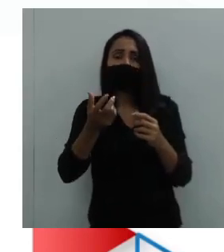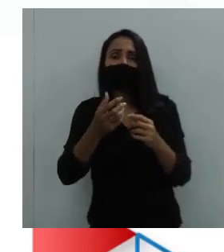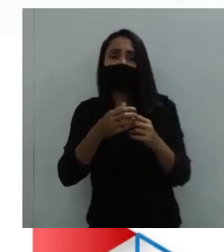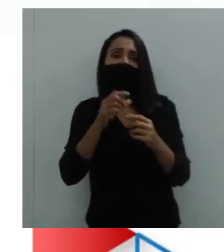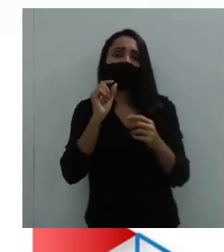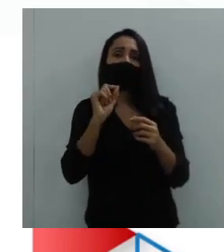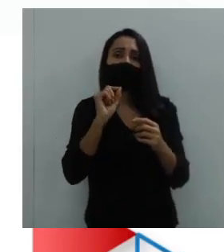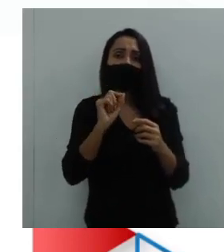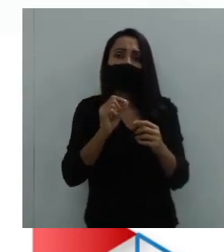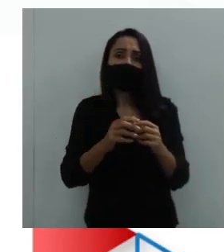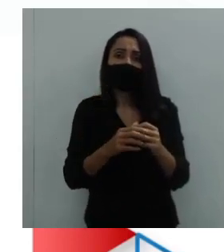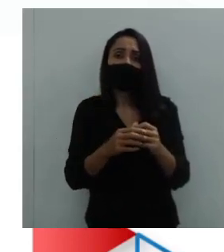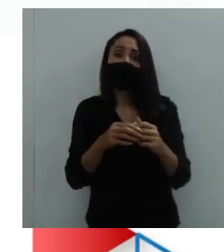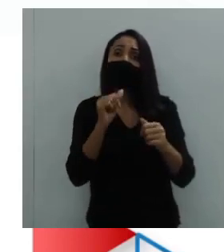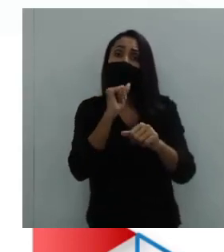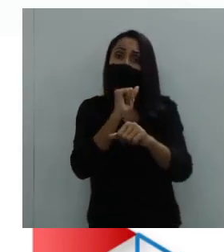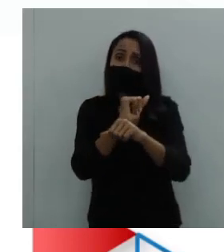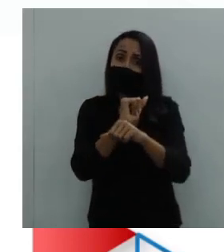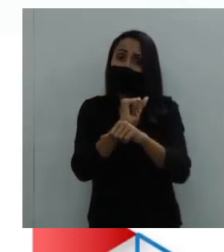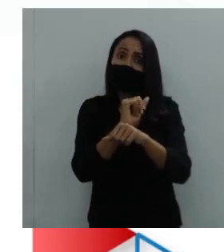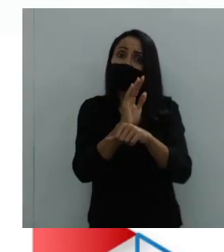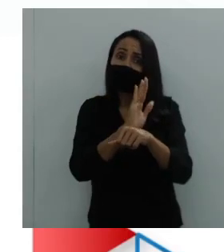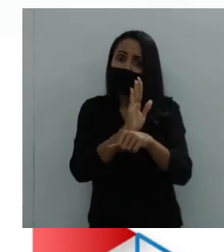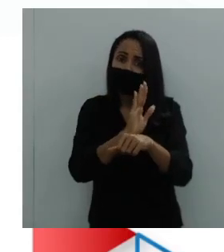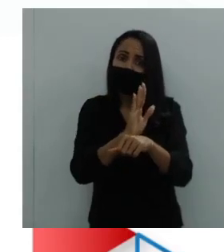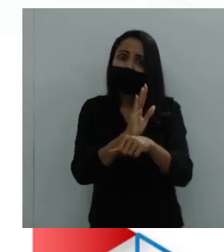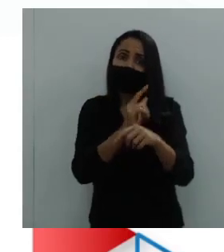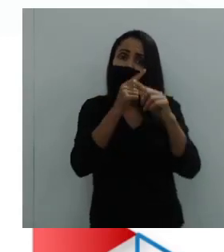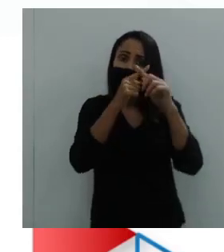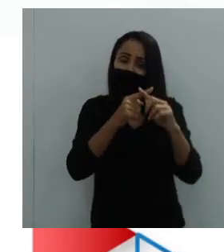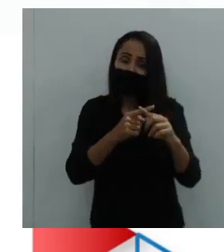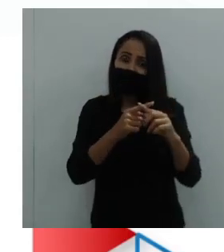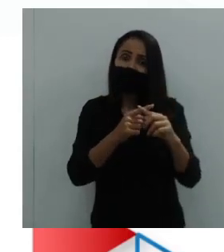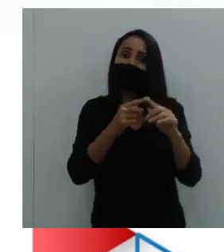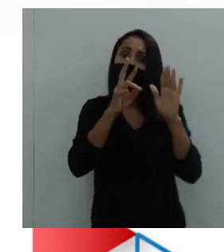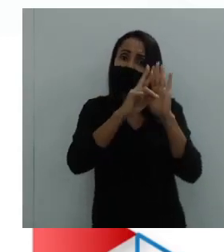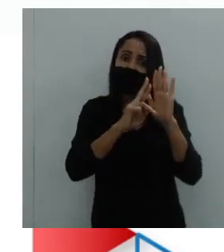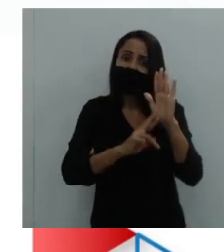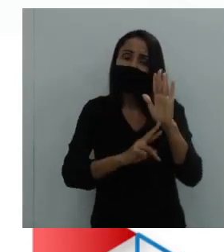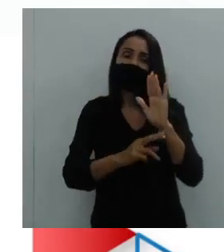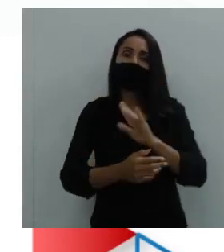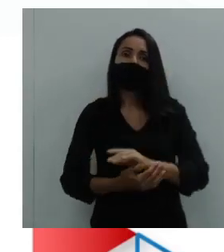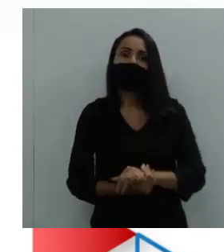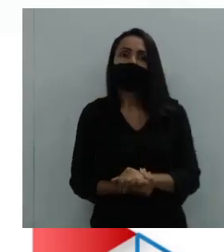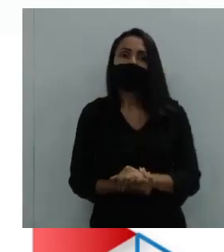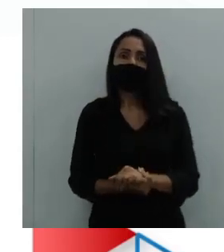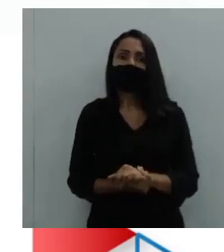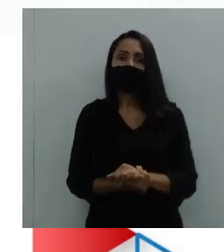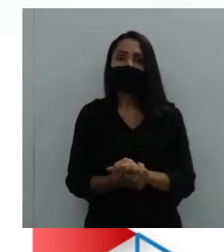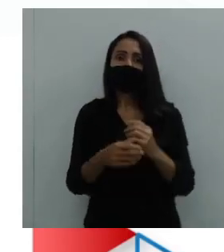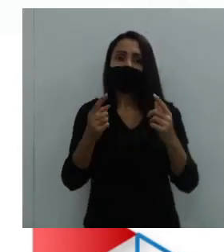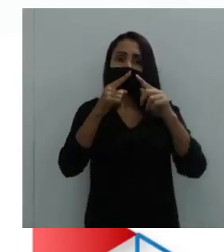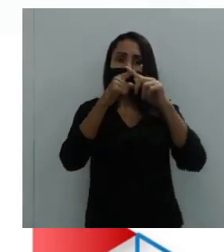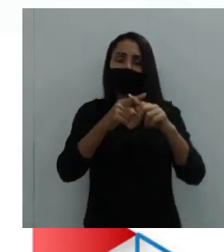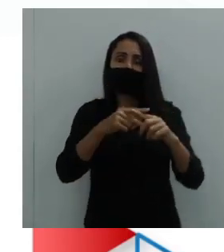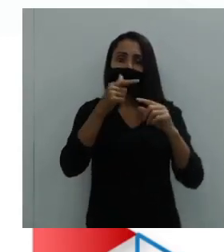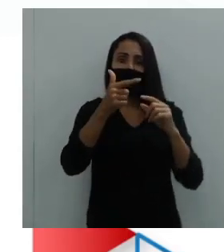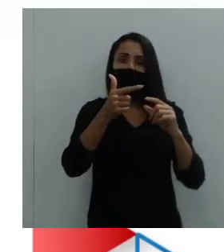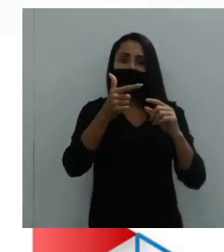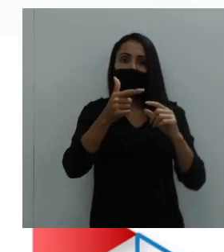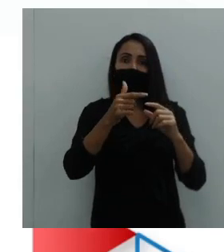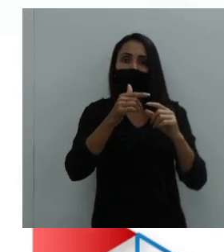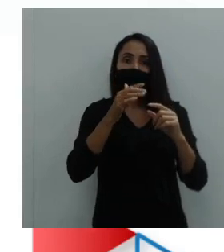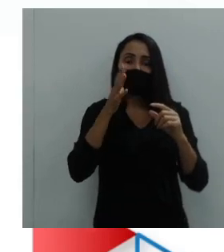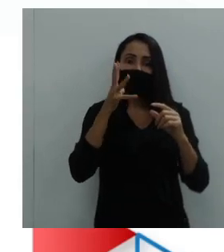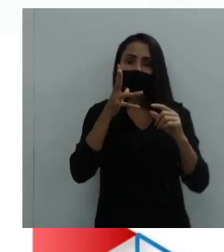você tiver dúvida, pausa o vídeo e multiplica para você ver a resposta comigo, tá? Ora, se eu for multiplicar por 2, todos